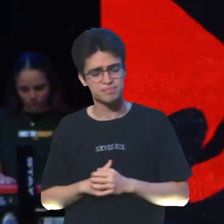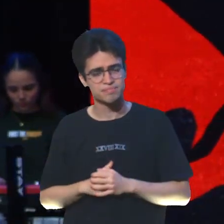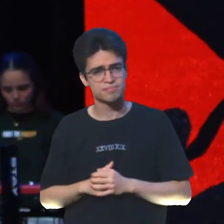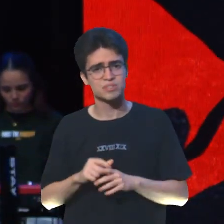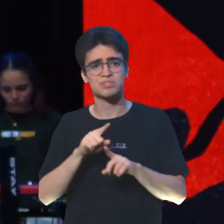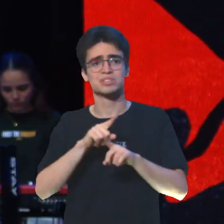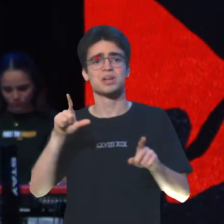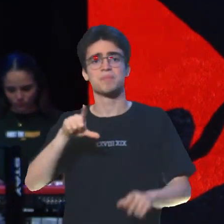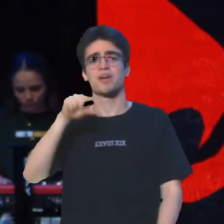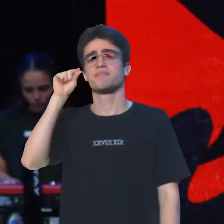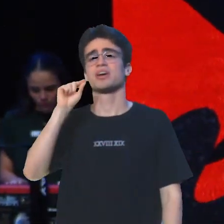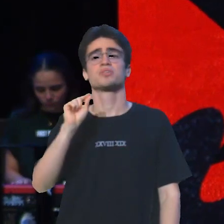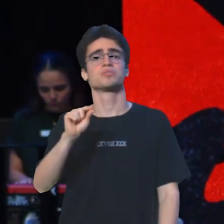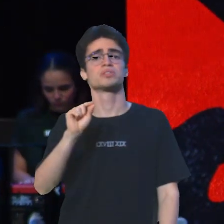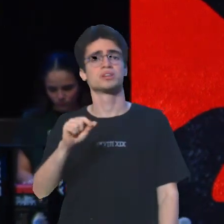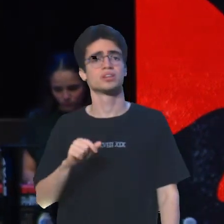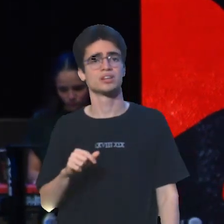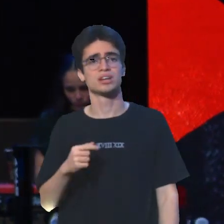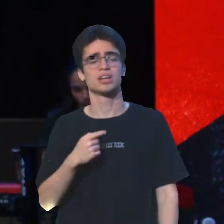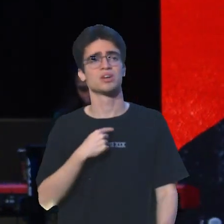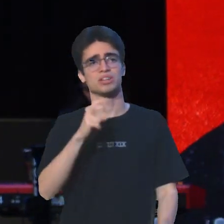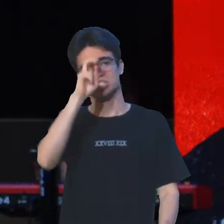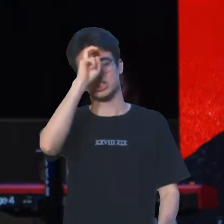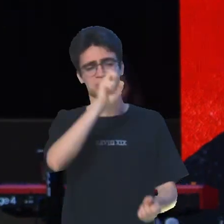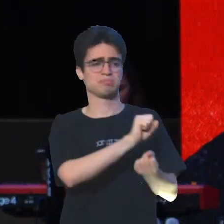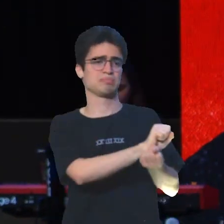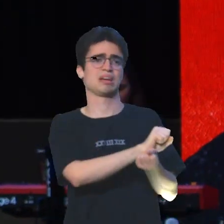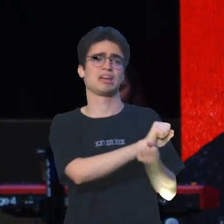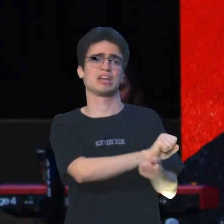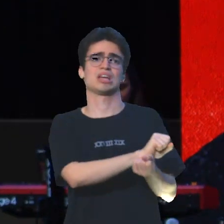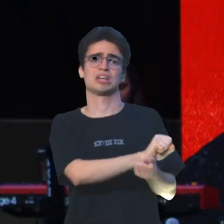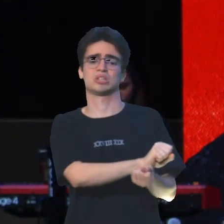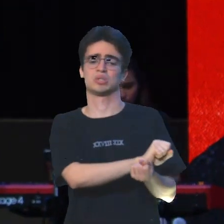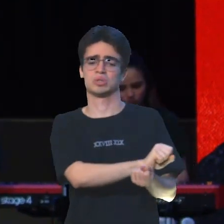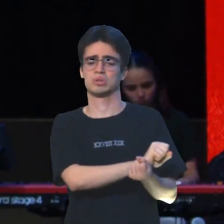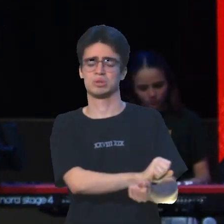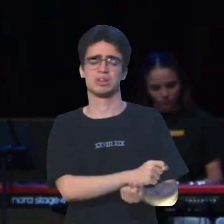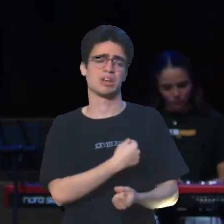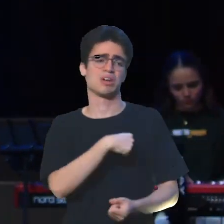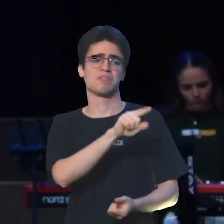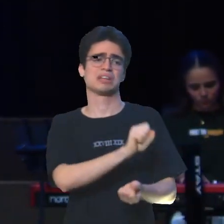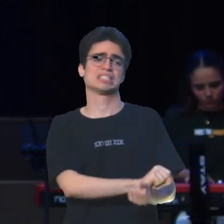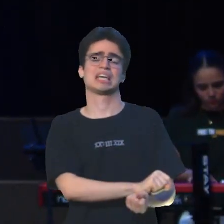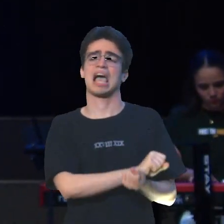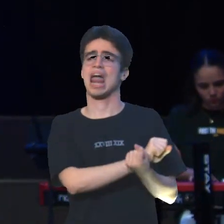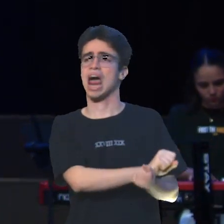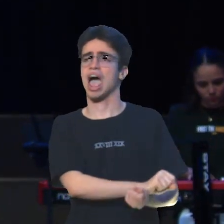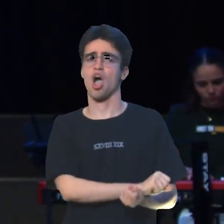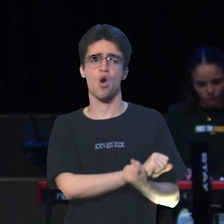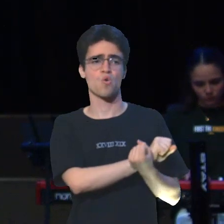que preferem ficar presos no Egito, sendo escravos,